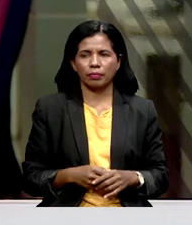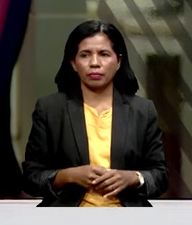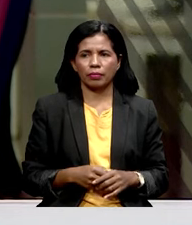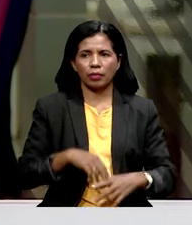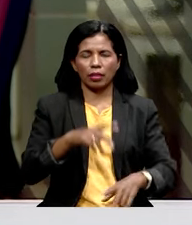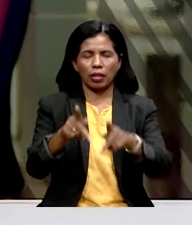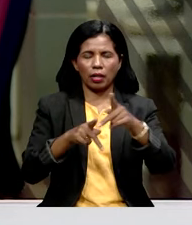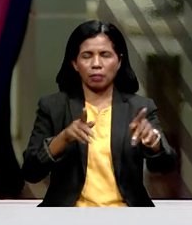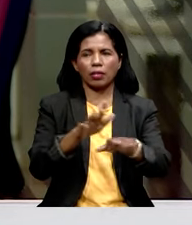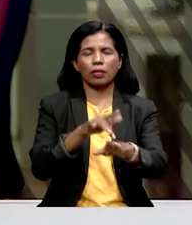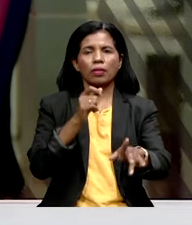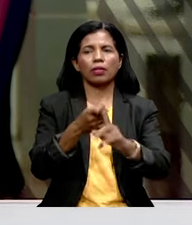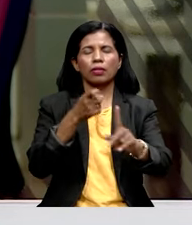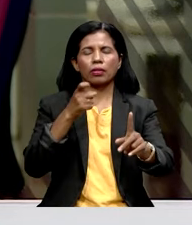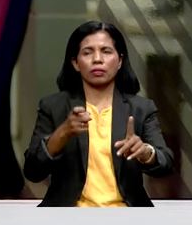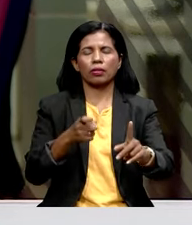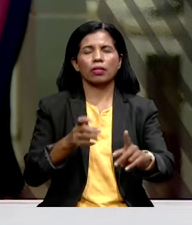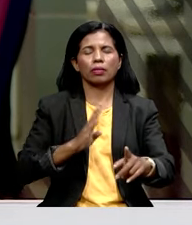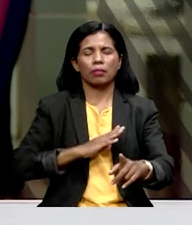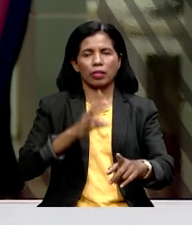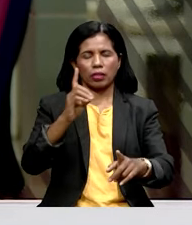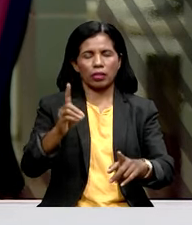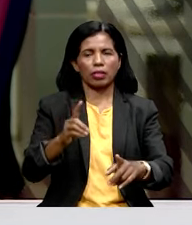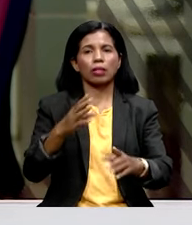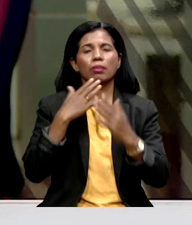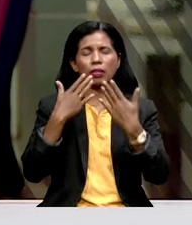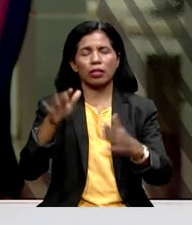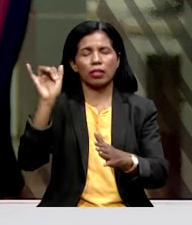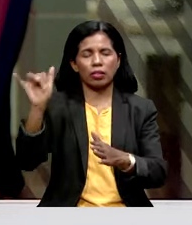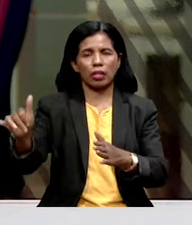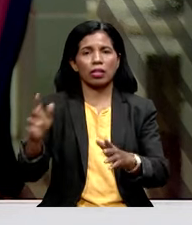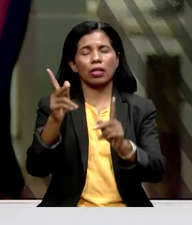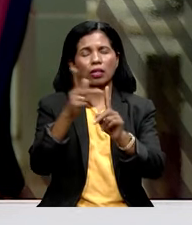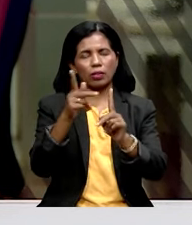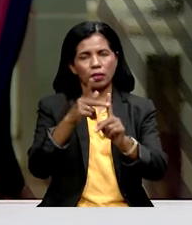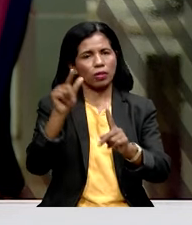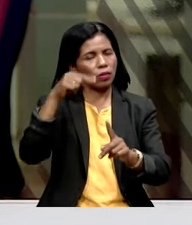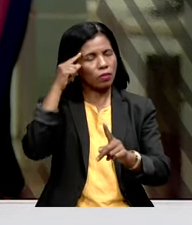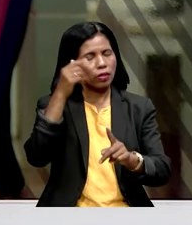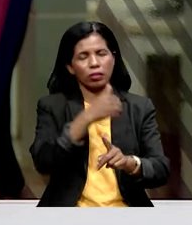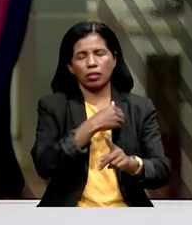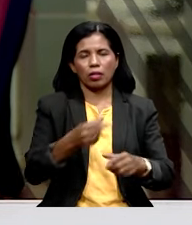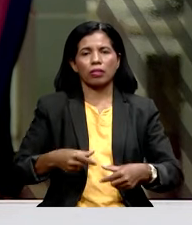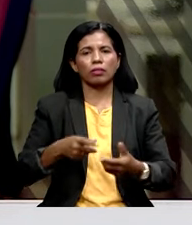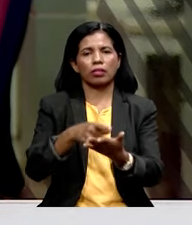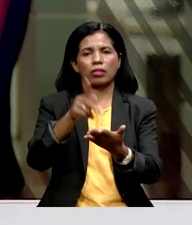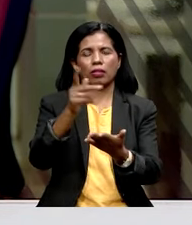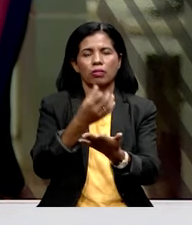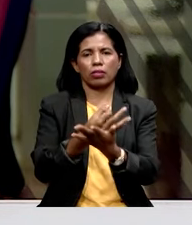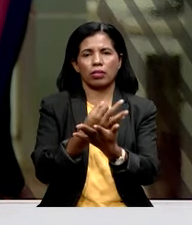Comunidade não é afetada, Rússia, evicção e Abidão, obrigado, Rela e a Costa, ao governo, se dá for indemnização.